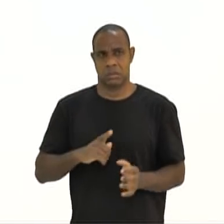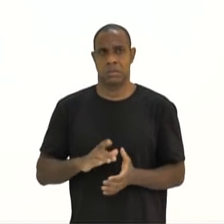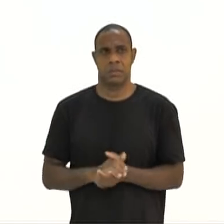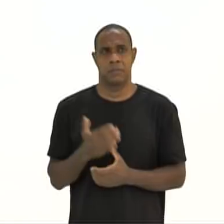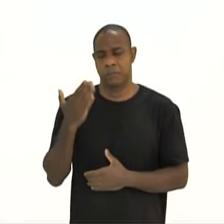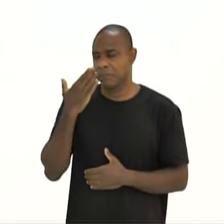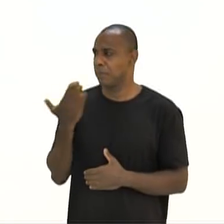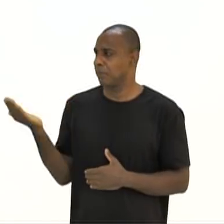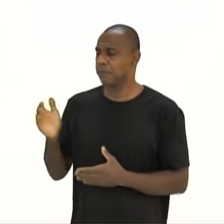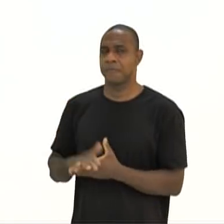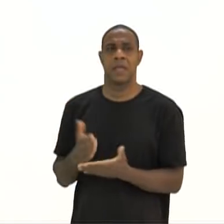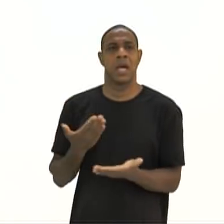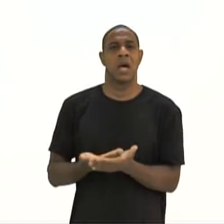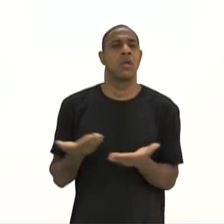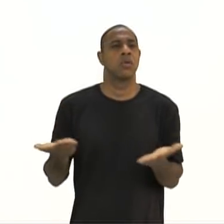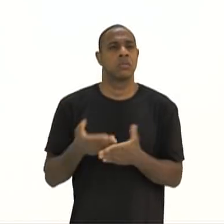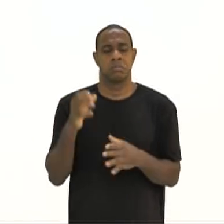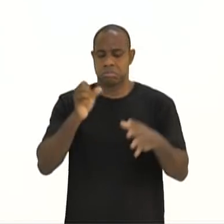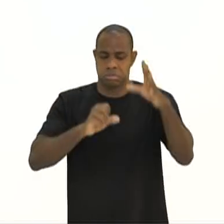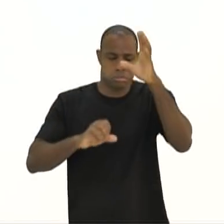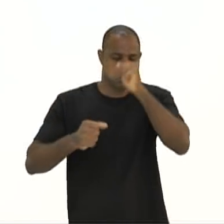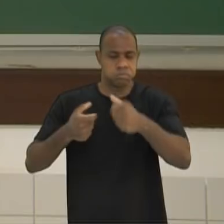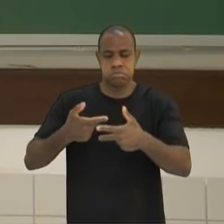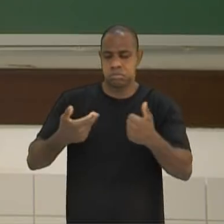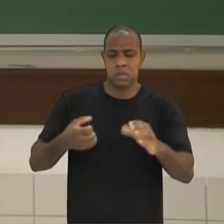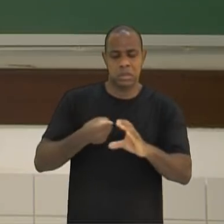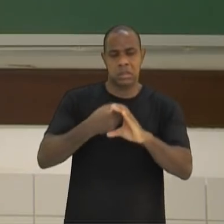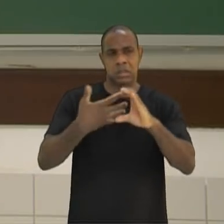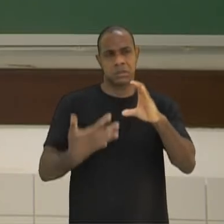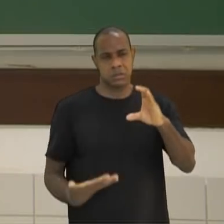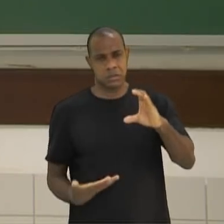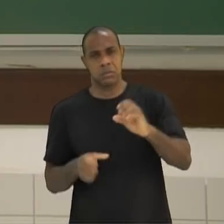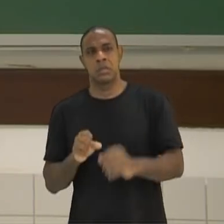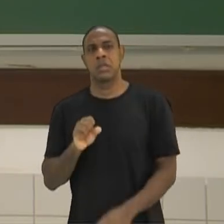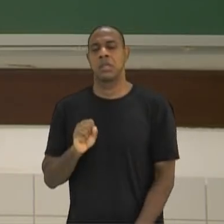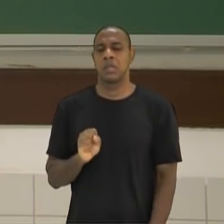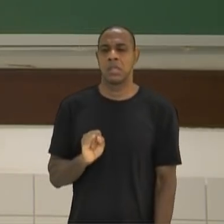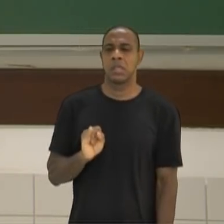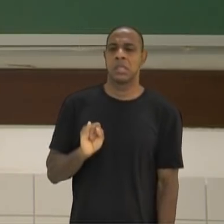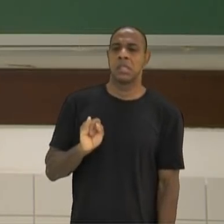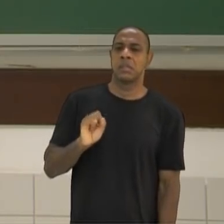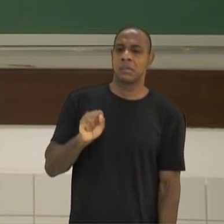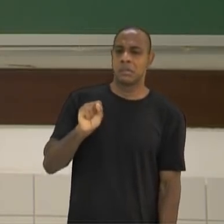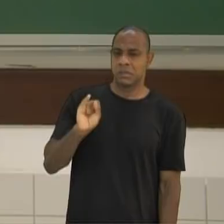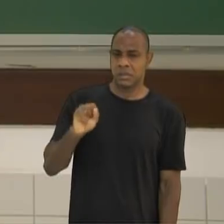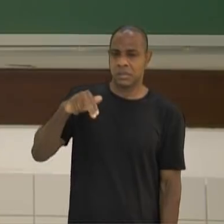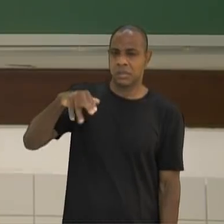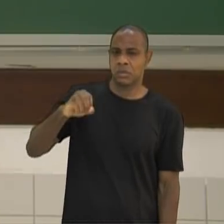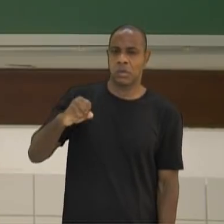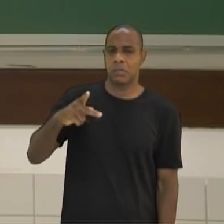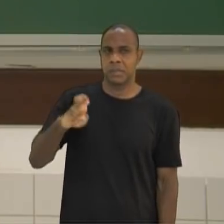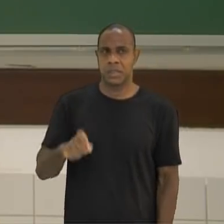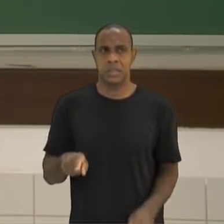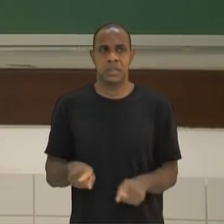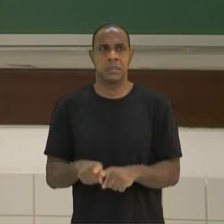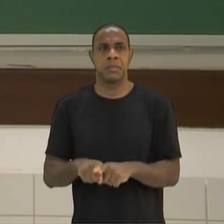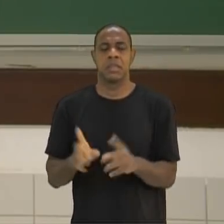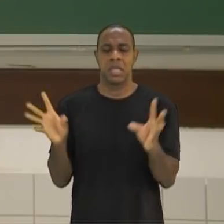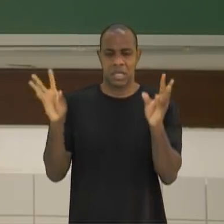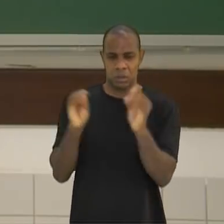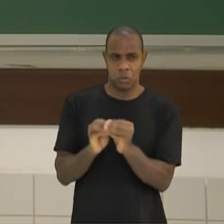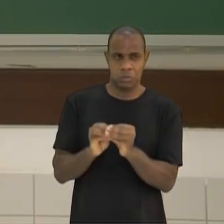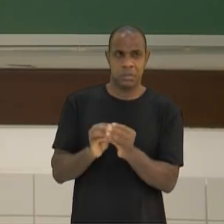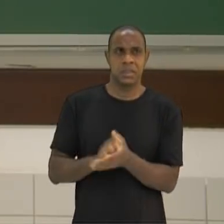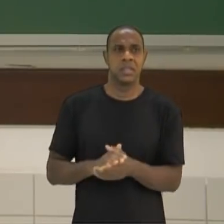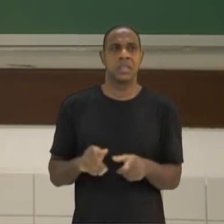na aula de hoje, a gente aprendeu um pouquinho sobre as características da sinopse e do resumo, e analisamos as marcas linguísticas